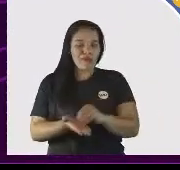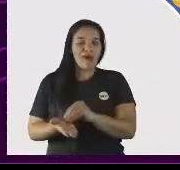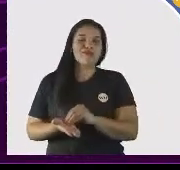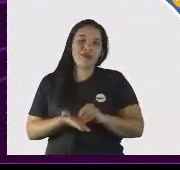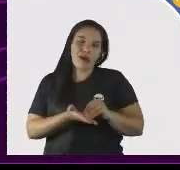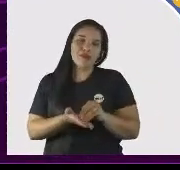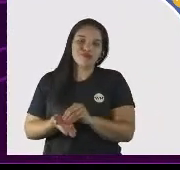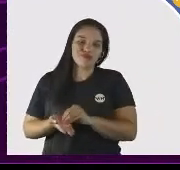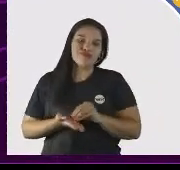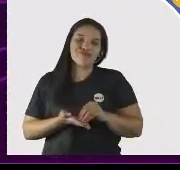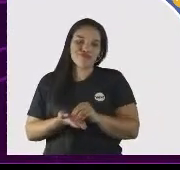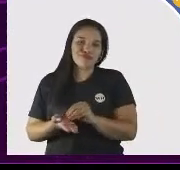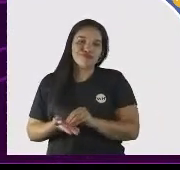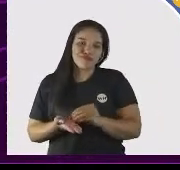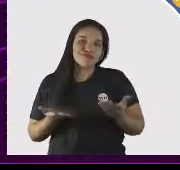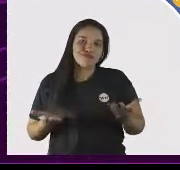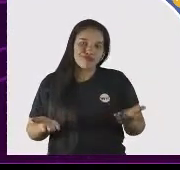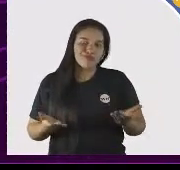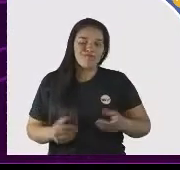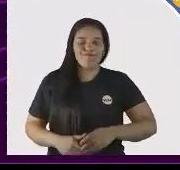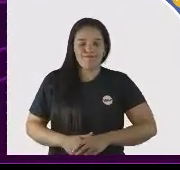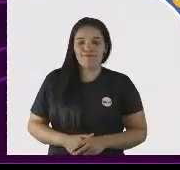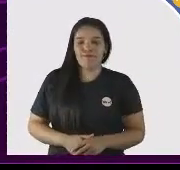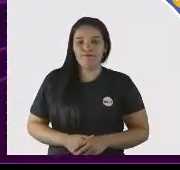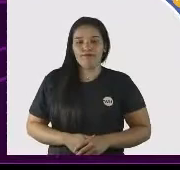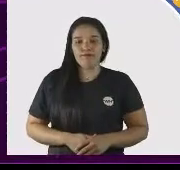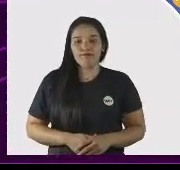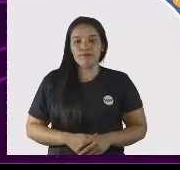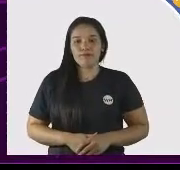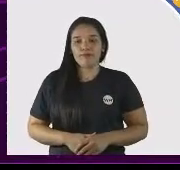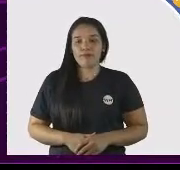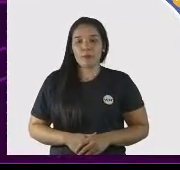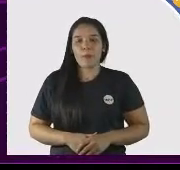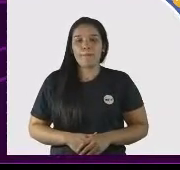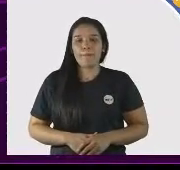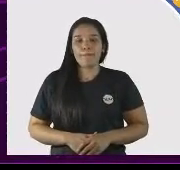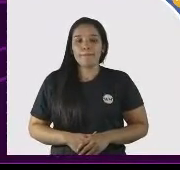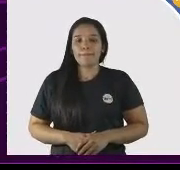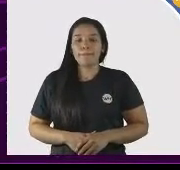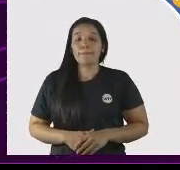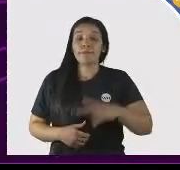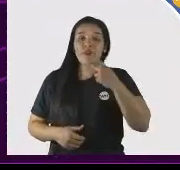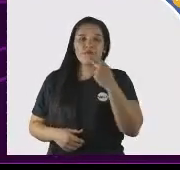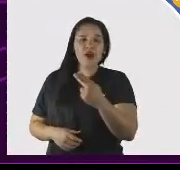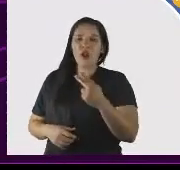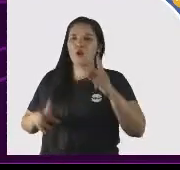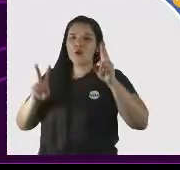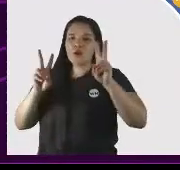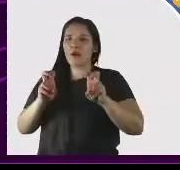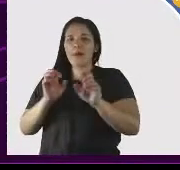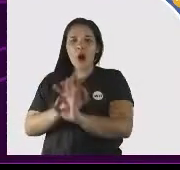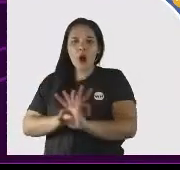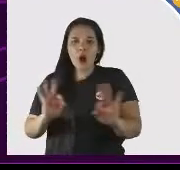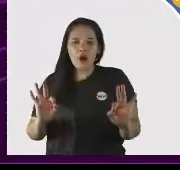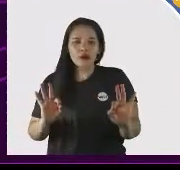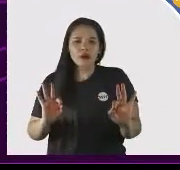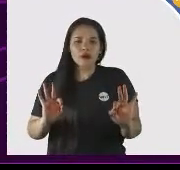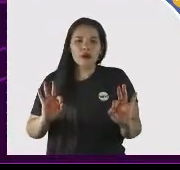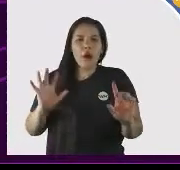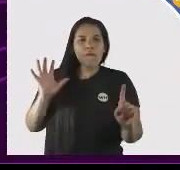algo vai-se abaixo disso ou Walter é Você se tocou bem no assunto a falando sobre a